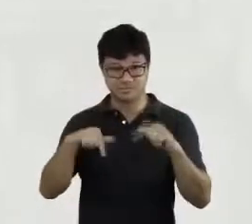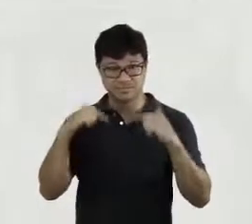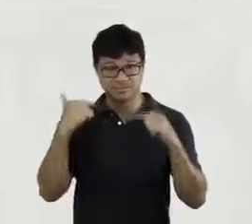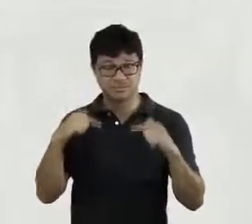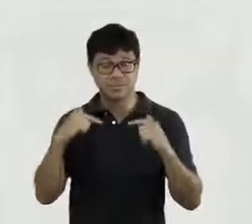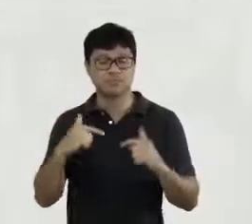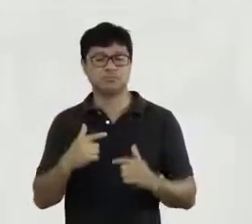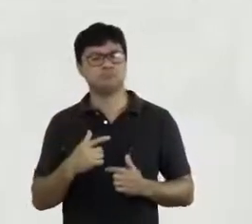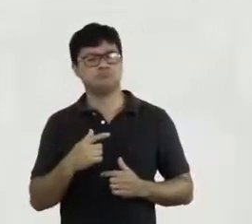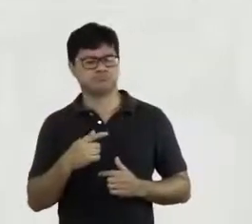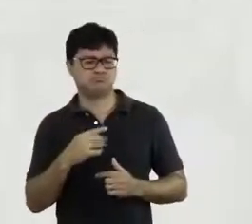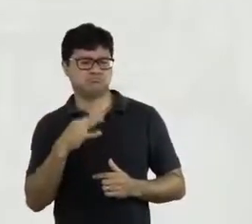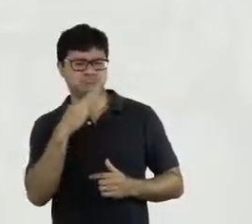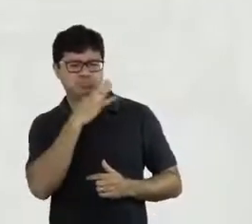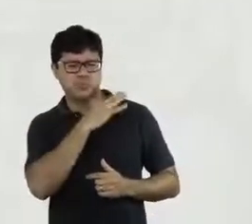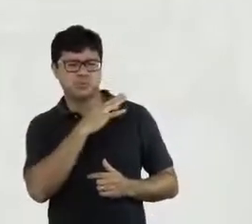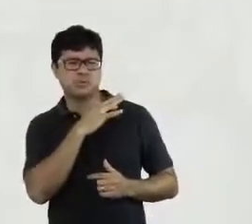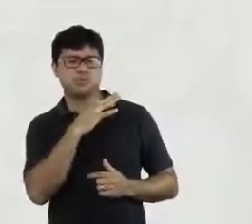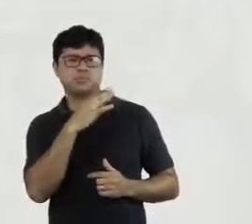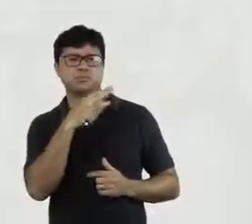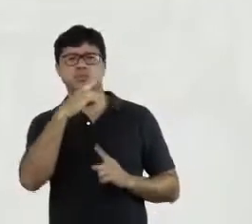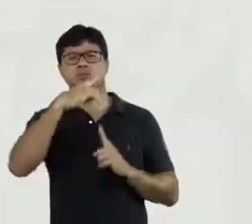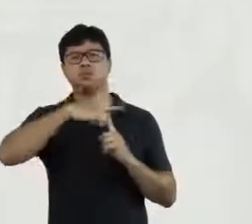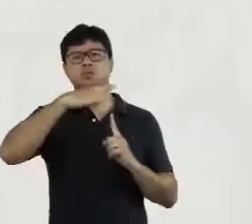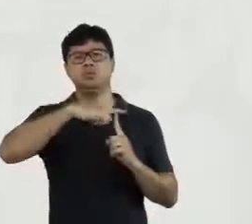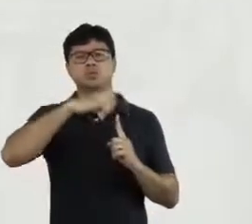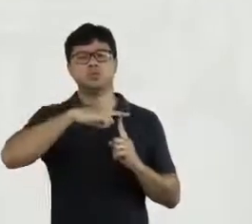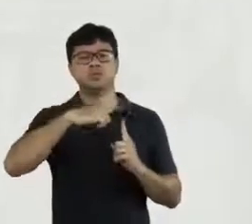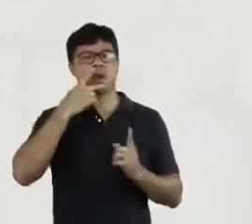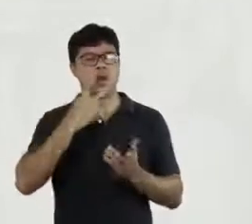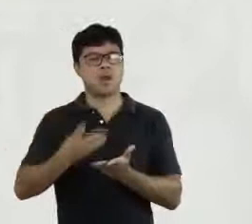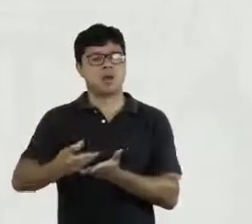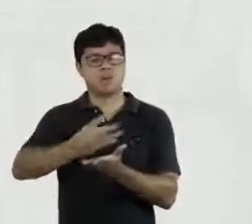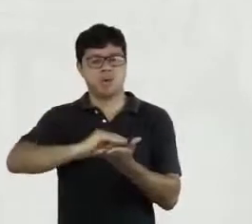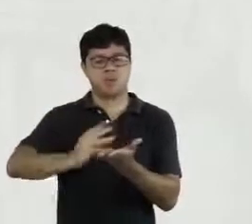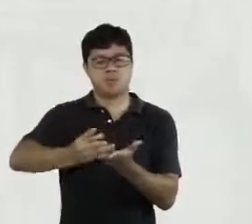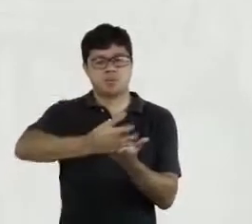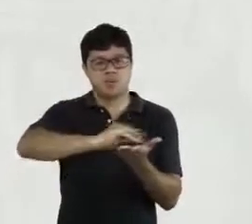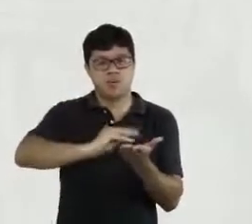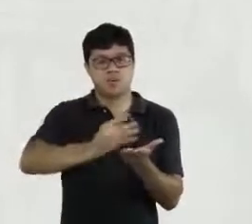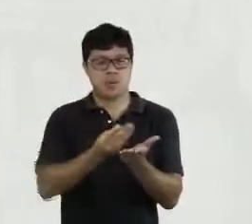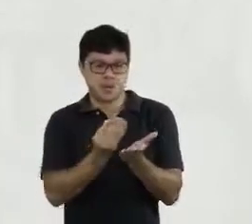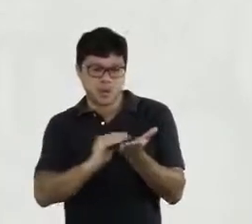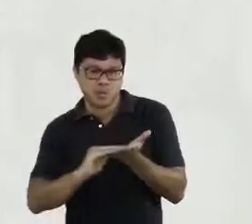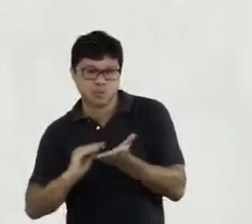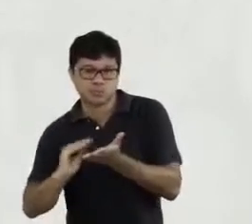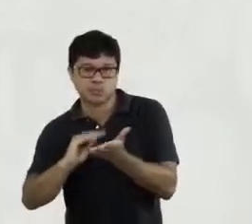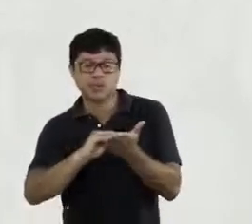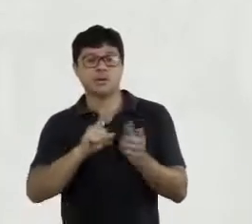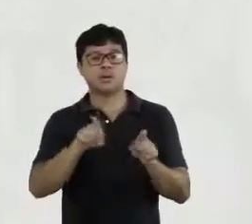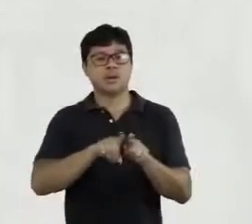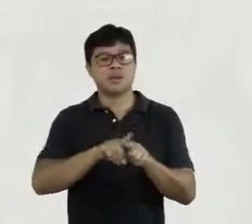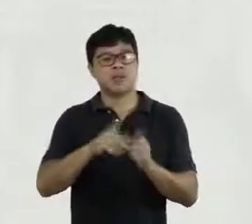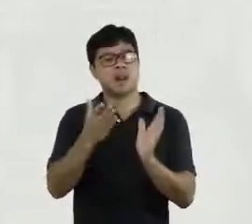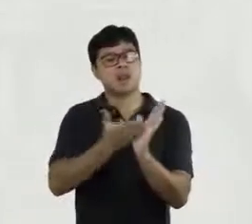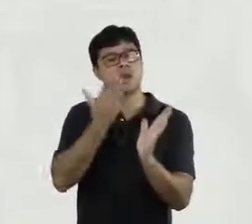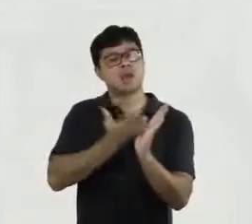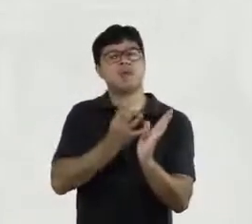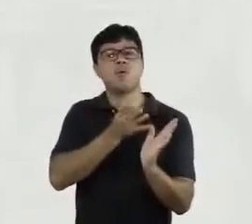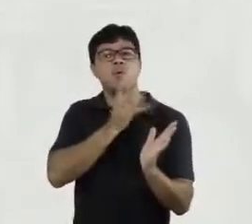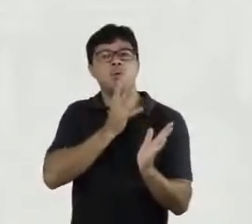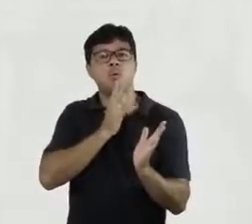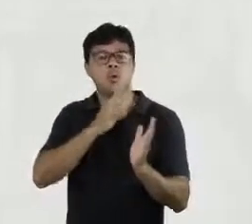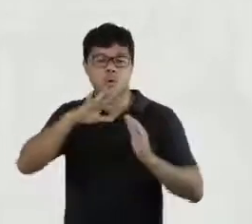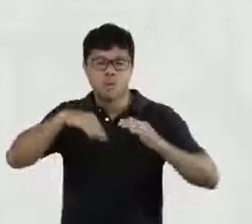trabalho apresenta a descrição típica de inventário, recenseamento e diretório de livros,